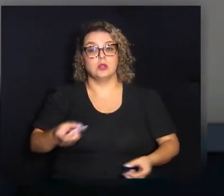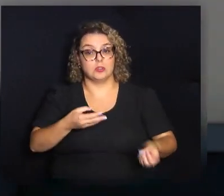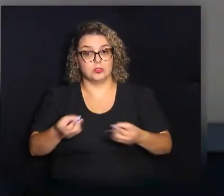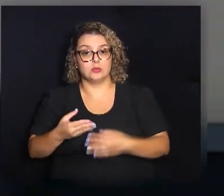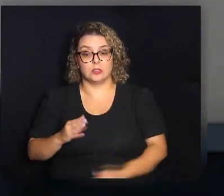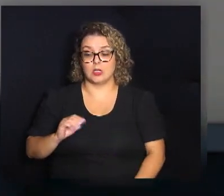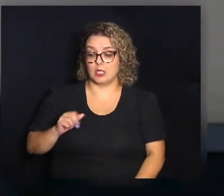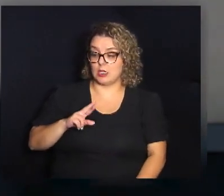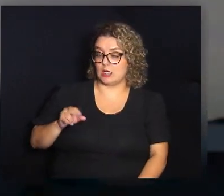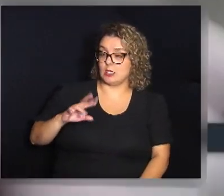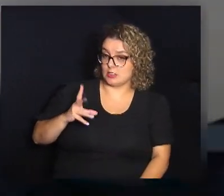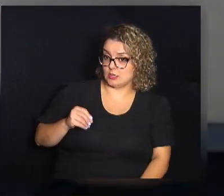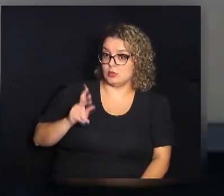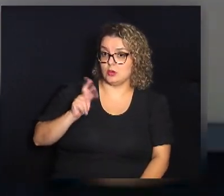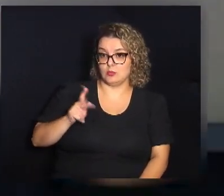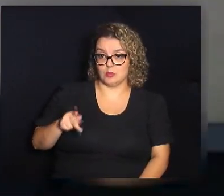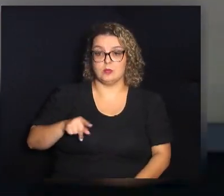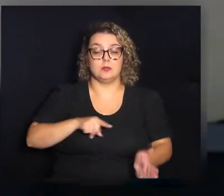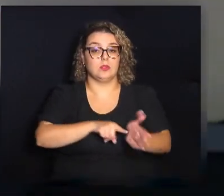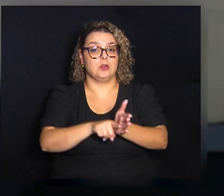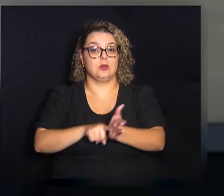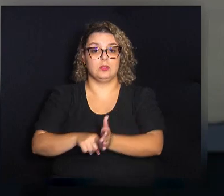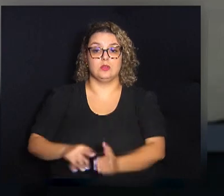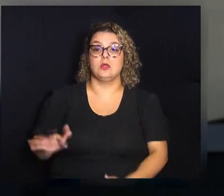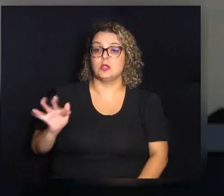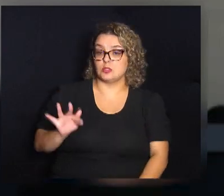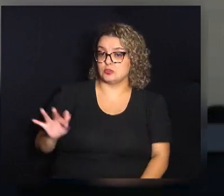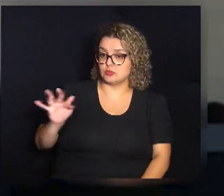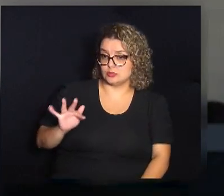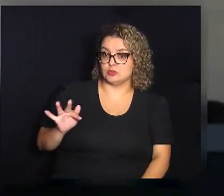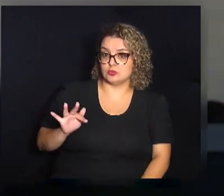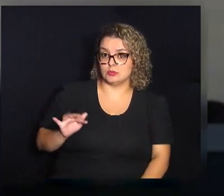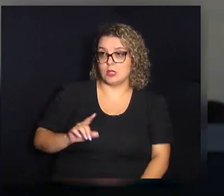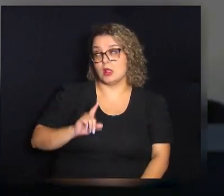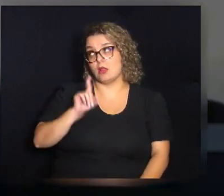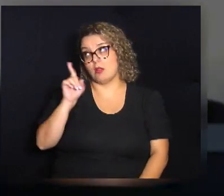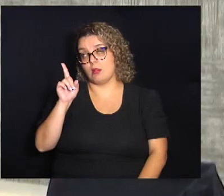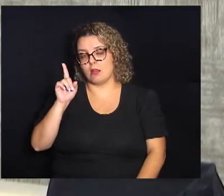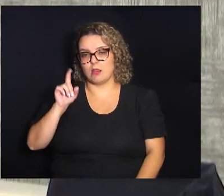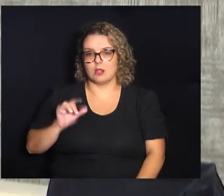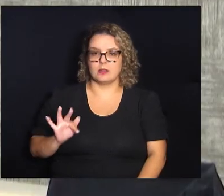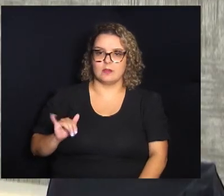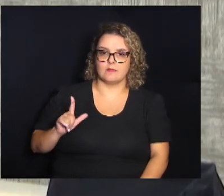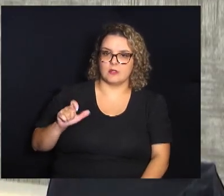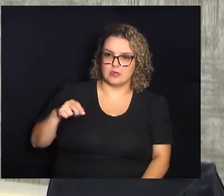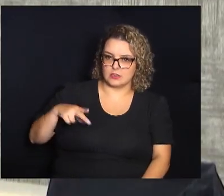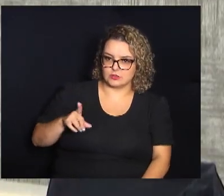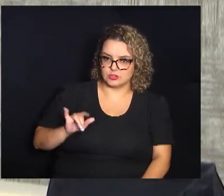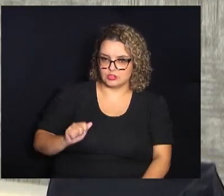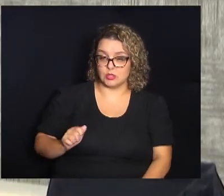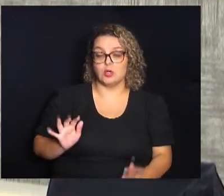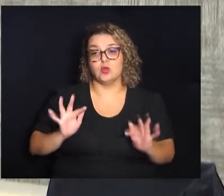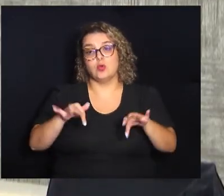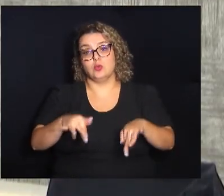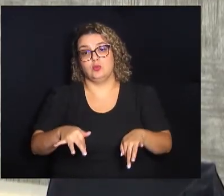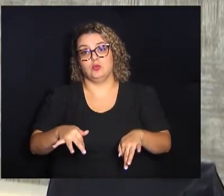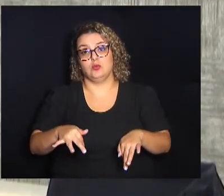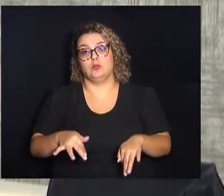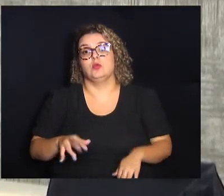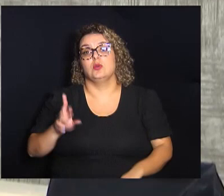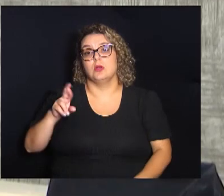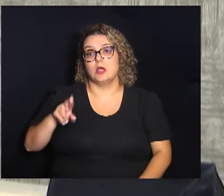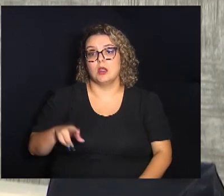é professor e pesquisador na Universidade de Helsinki, na Finlândia. O encerramento ficou por conta